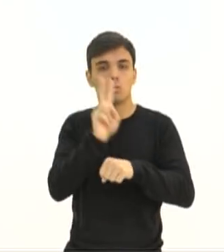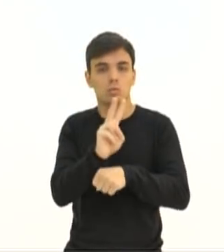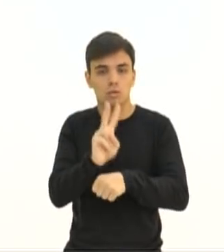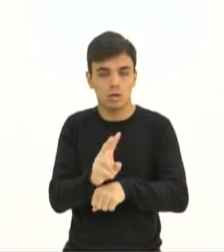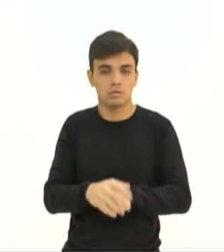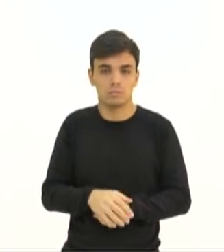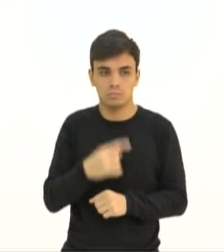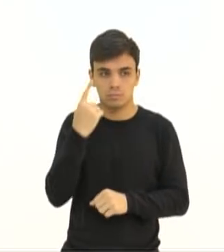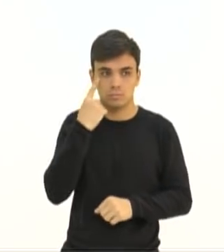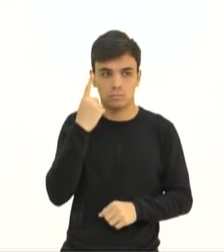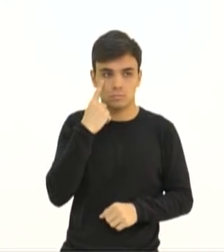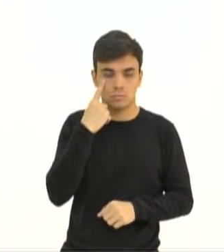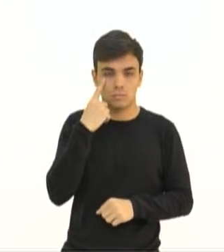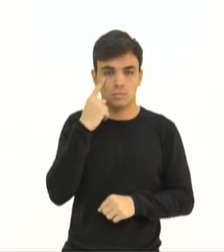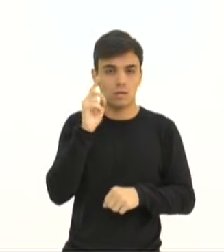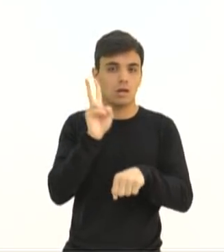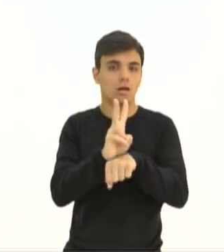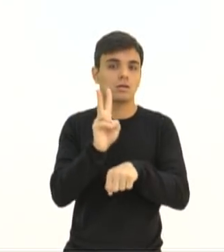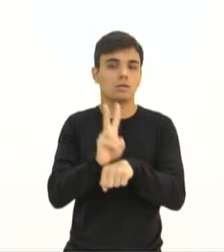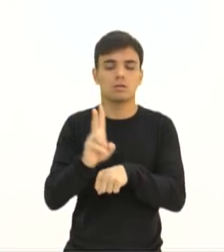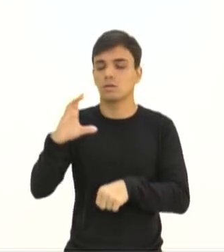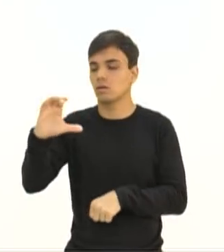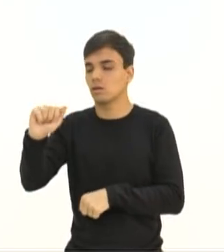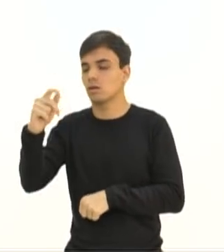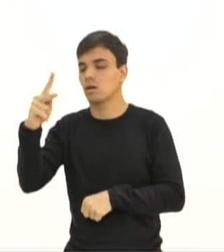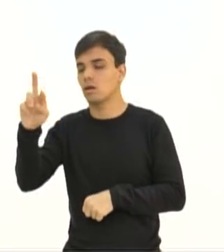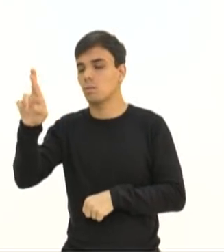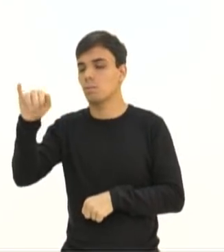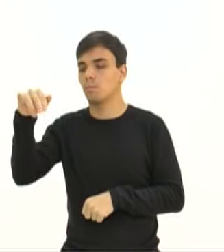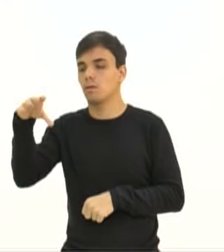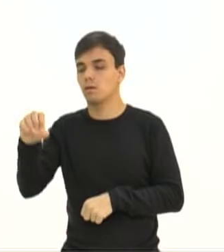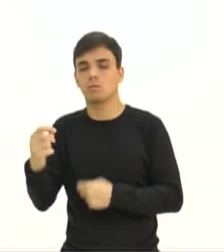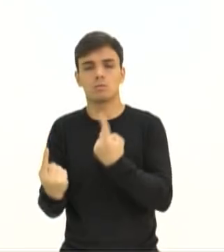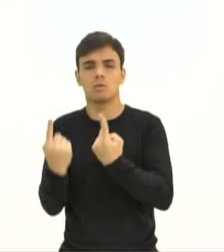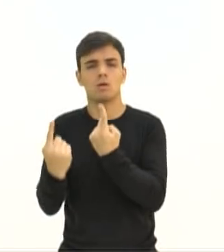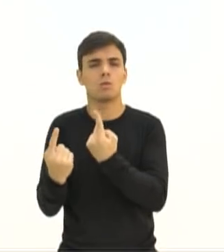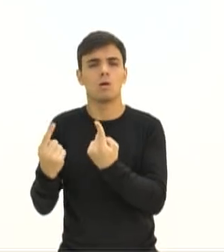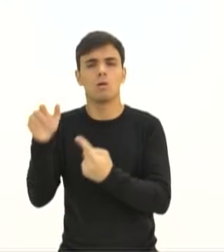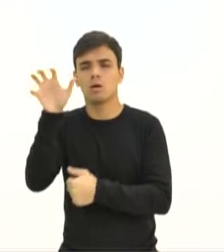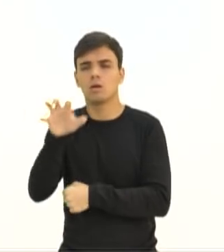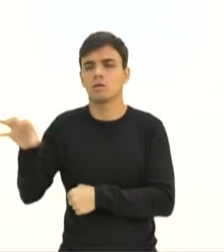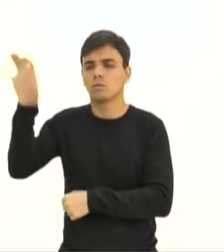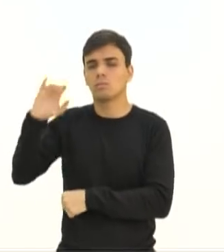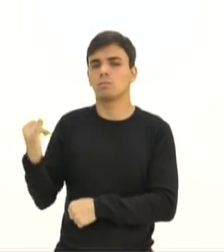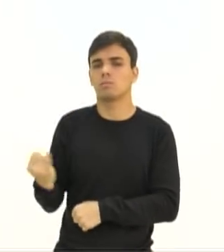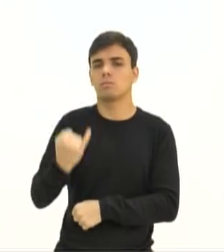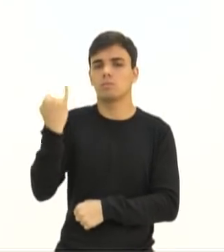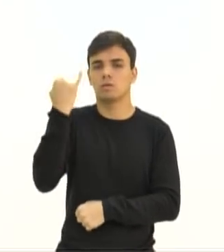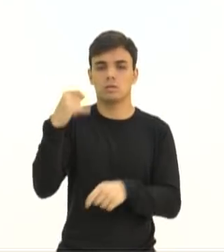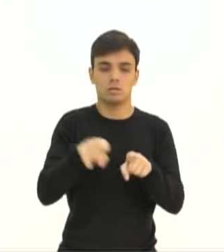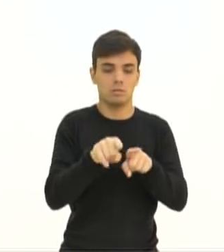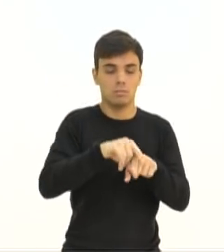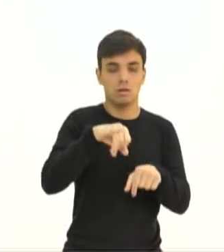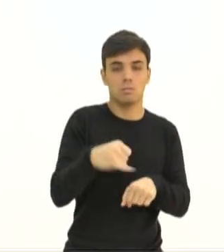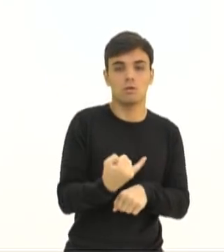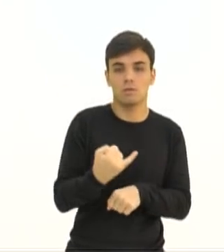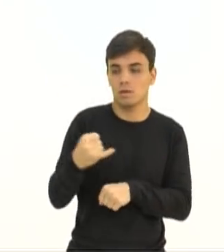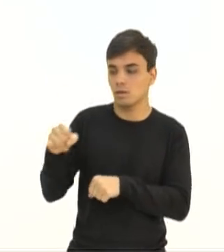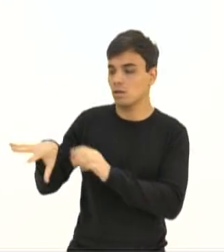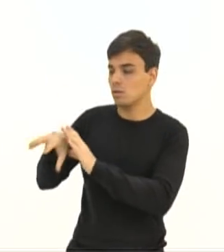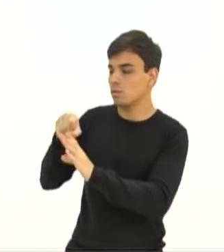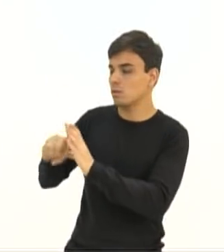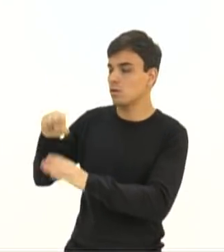A criação de caprinos é importante em qual das duas regiões? E o aproveitamento de recursos da floresta acontece na